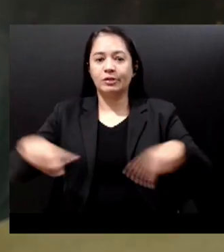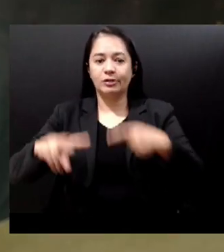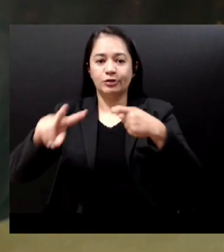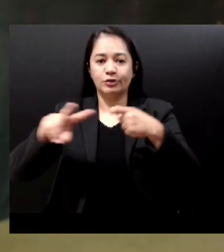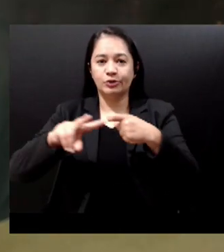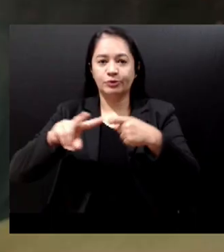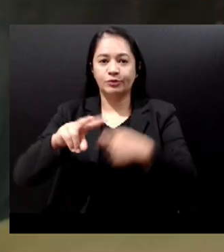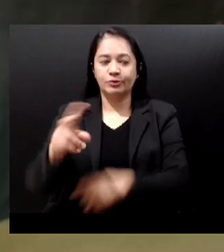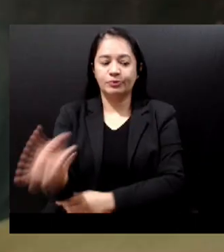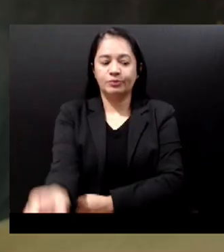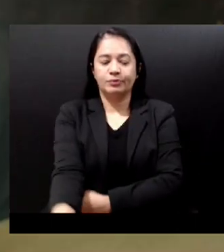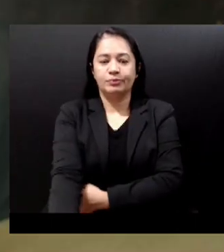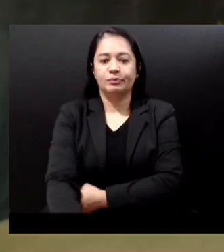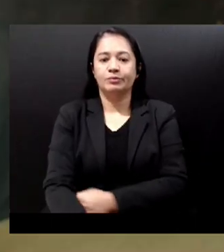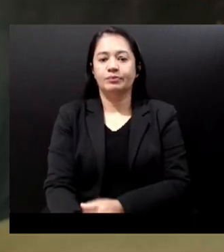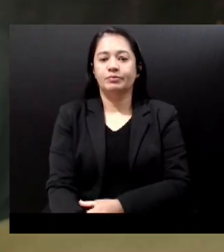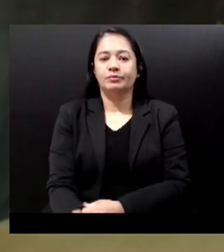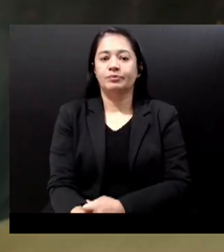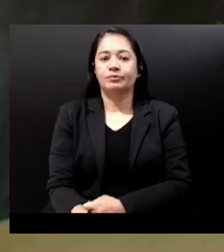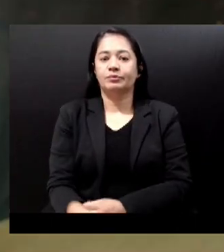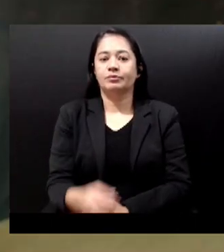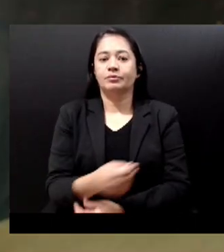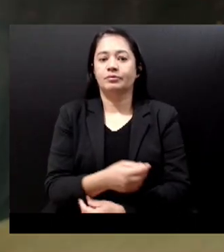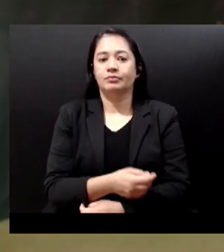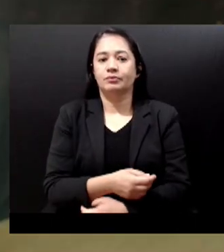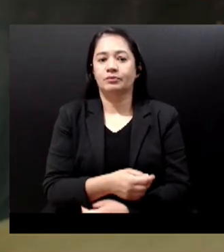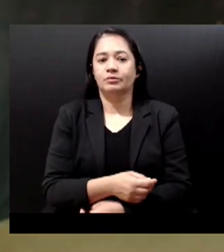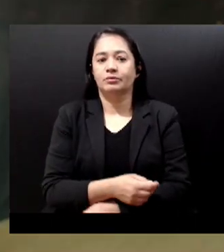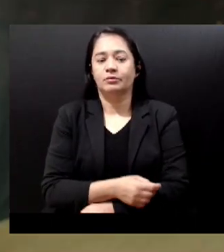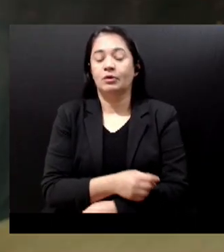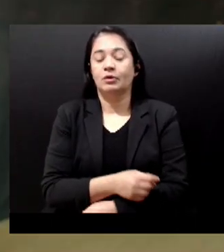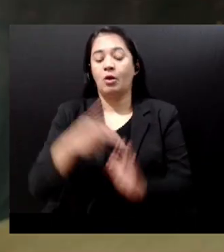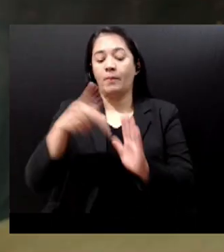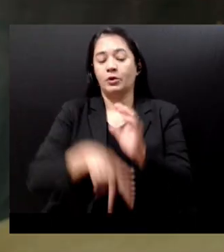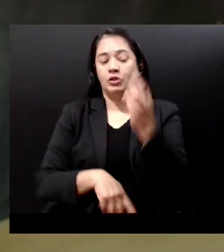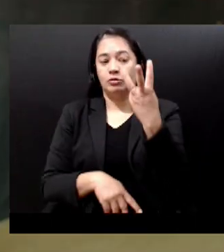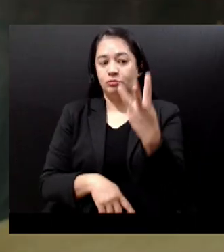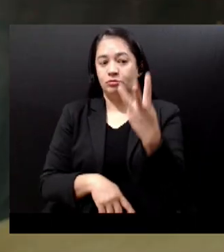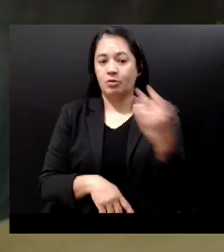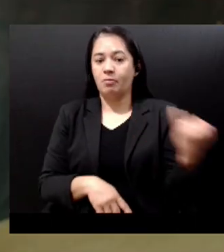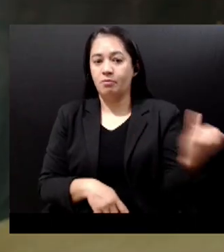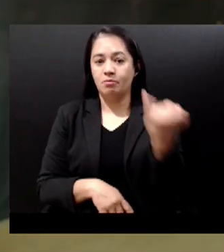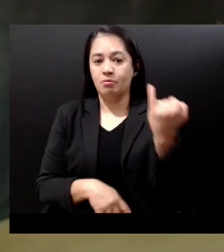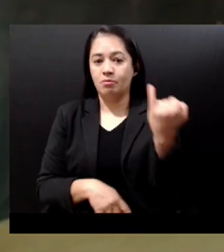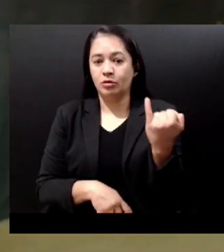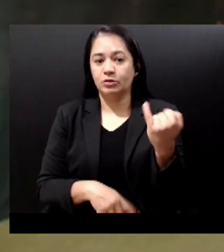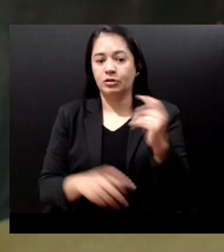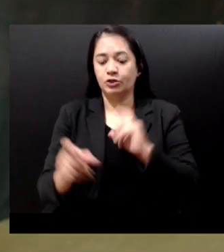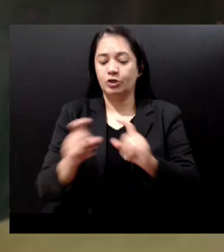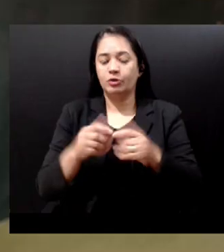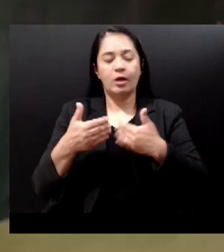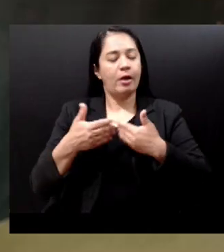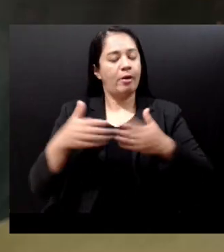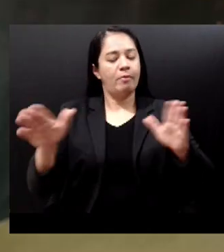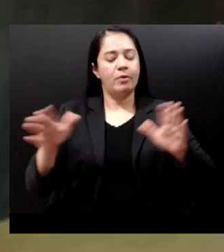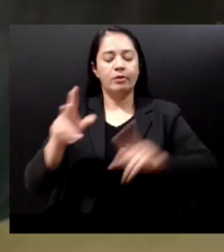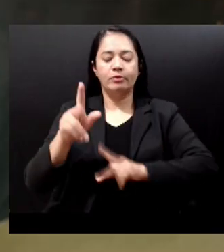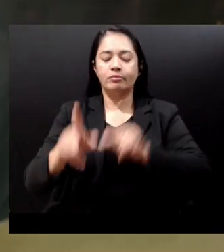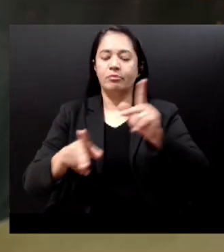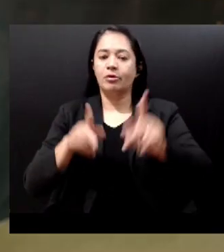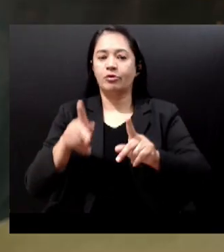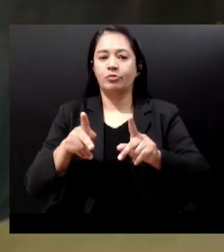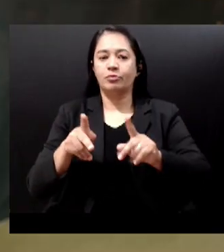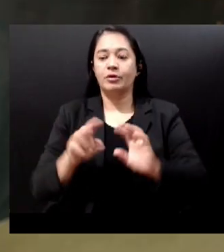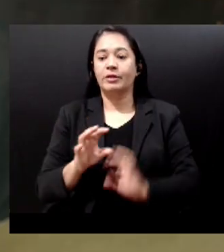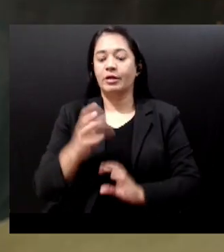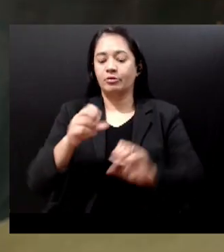importante os 3 projetos. A reunião conta com a sua participação, porque é aberta ao público, tá? E vai ser realizada no plenário da